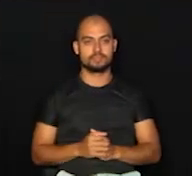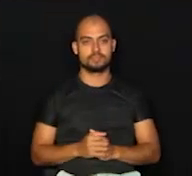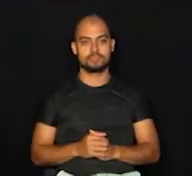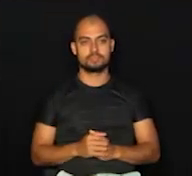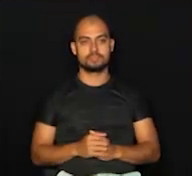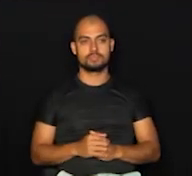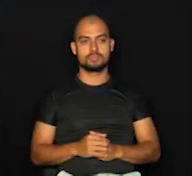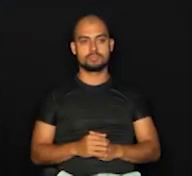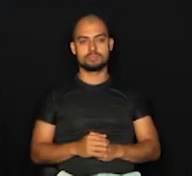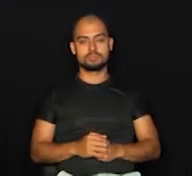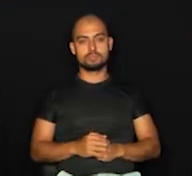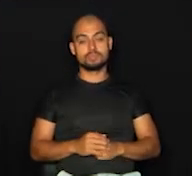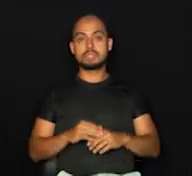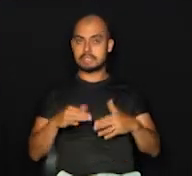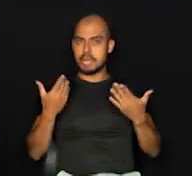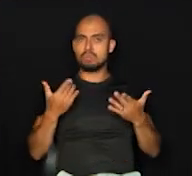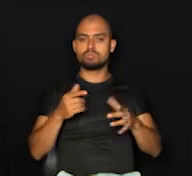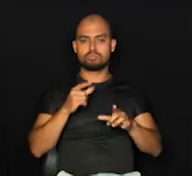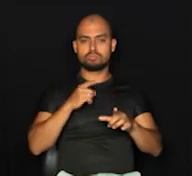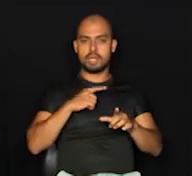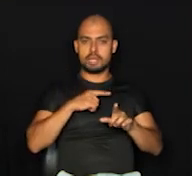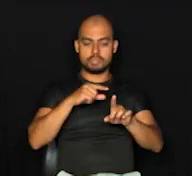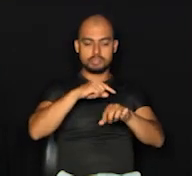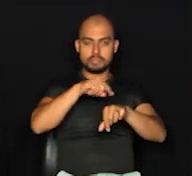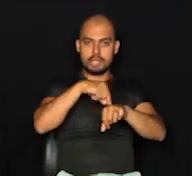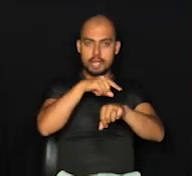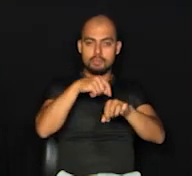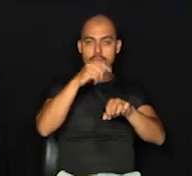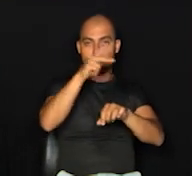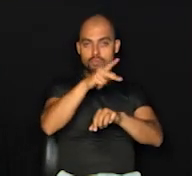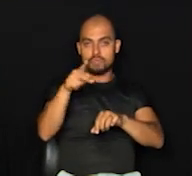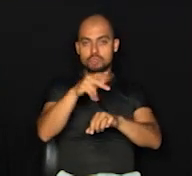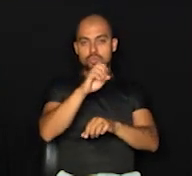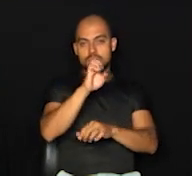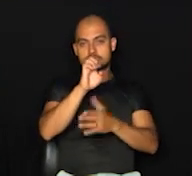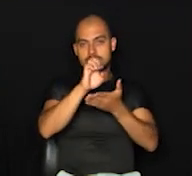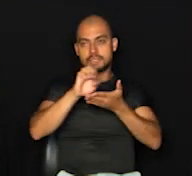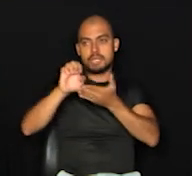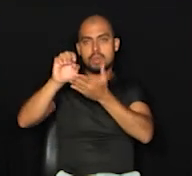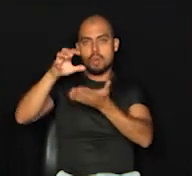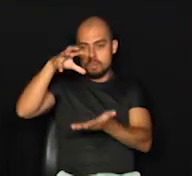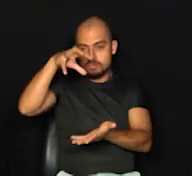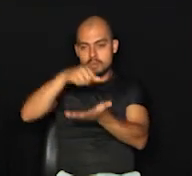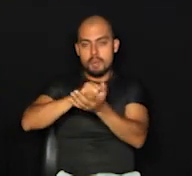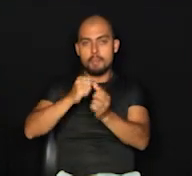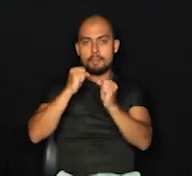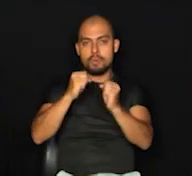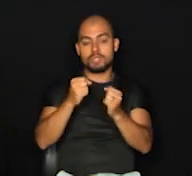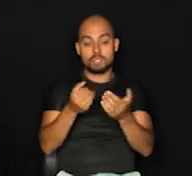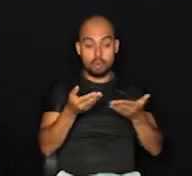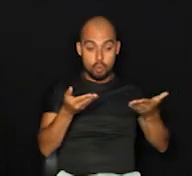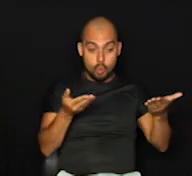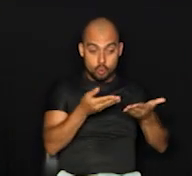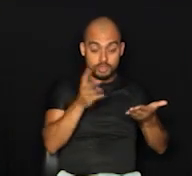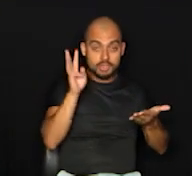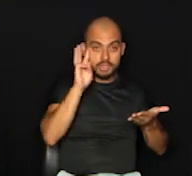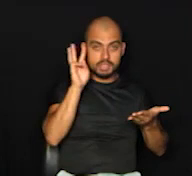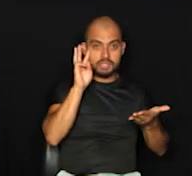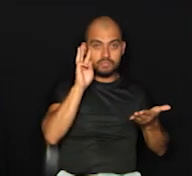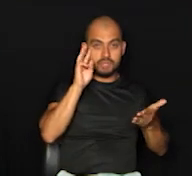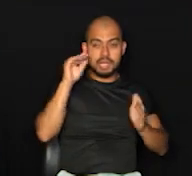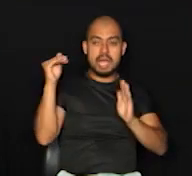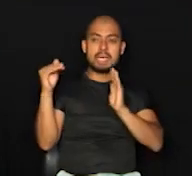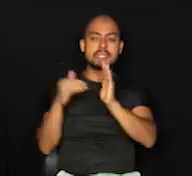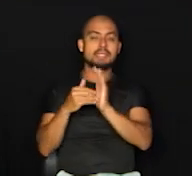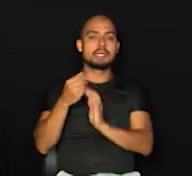tem bastante tempo, então, para o professor da rede estadual poder se inscrever a partir de hoje, desta terça-feira, até o